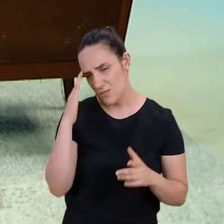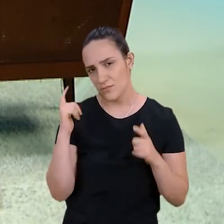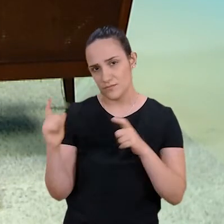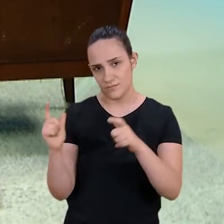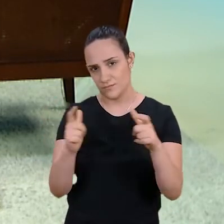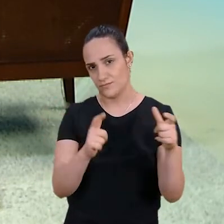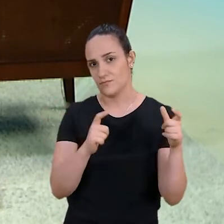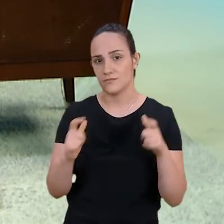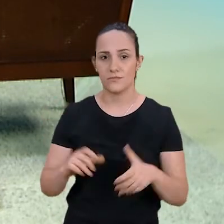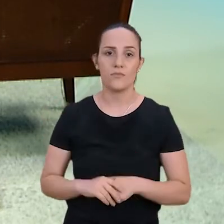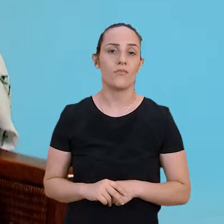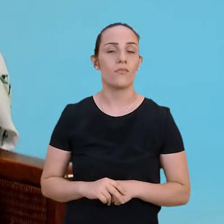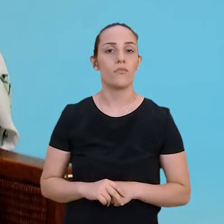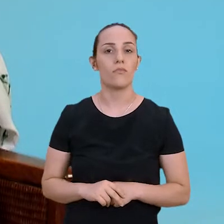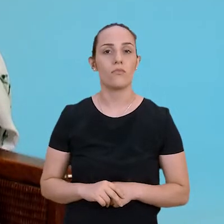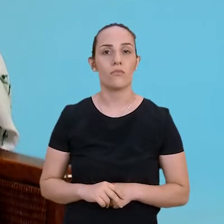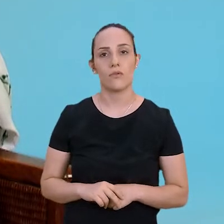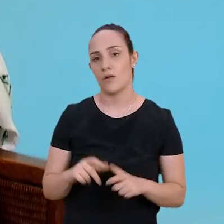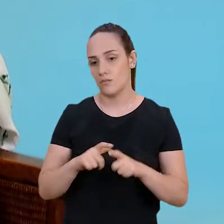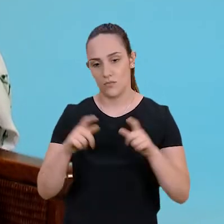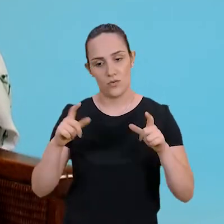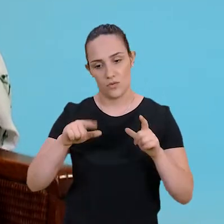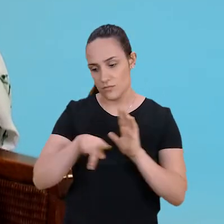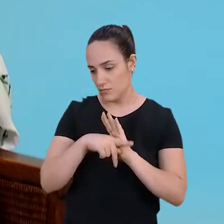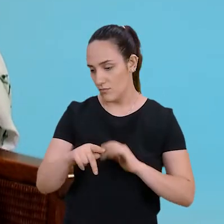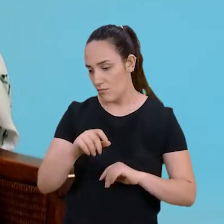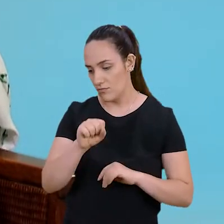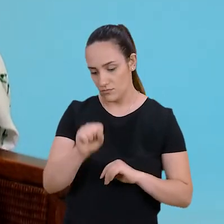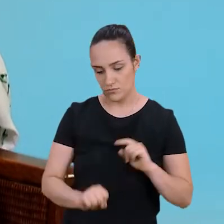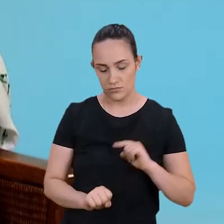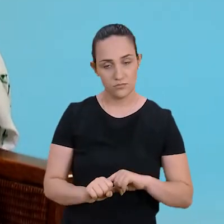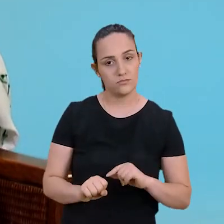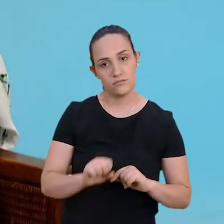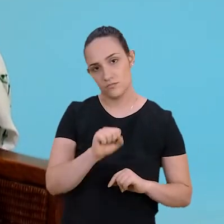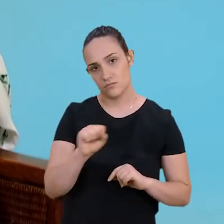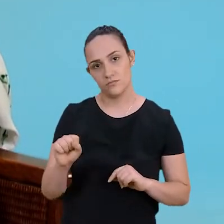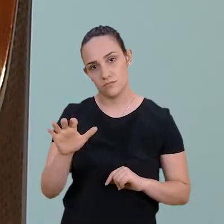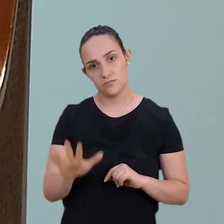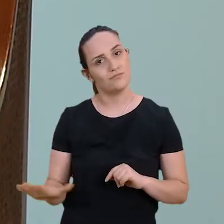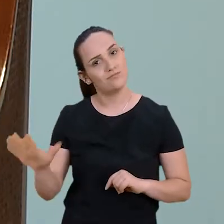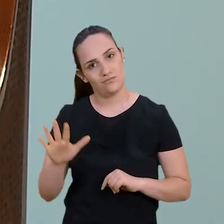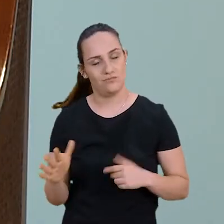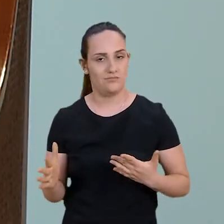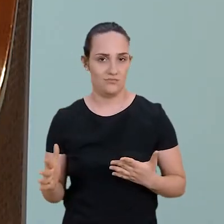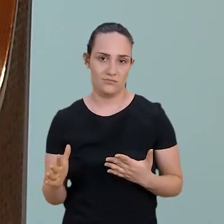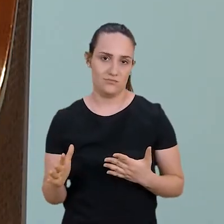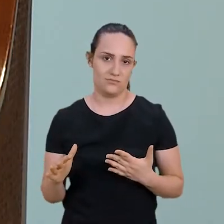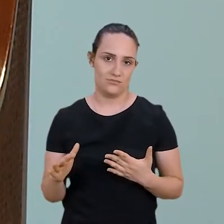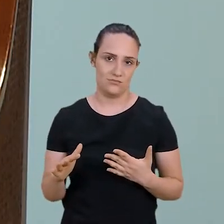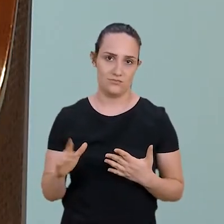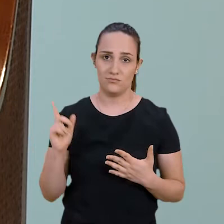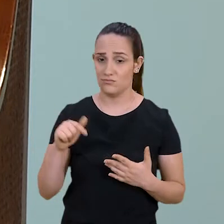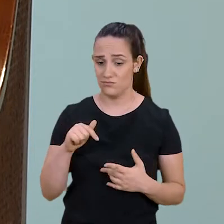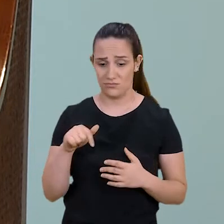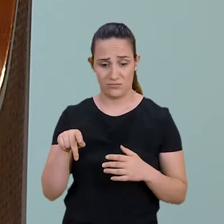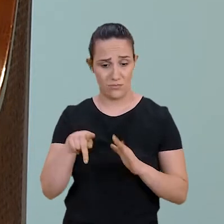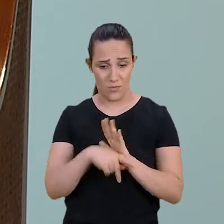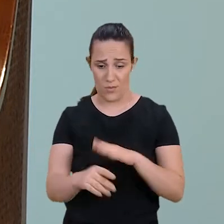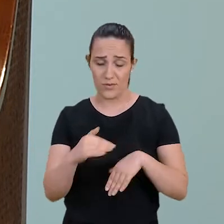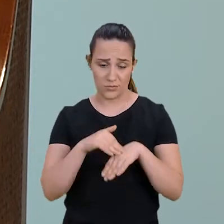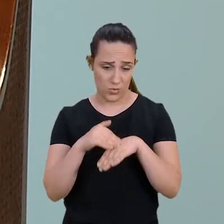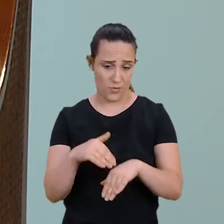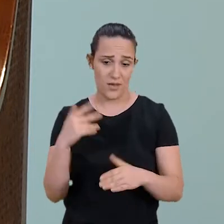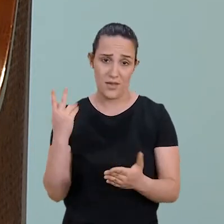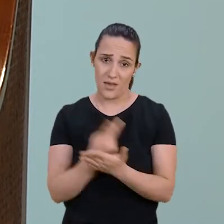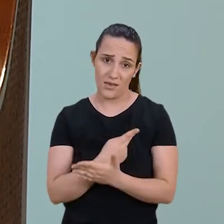8 centros de referência? Eles estão, a maioria, na região sul e na região sudeste. Então, não é só uma questão de Mato Grosso do Sul e do